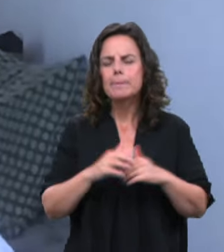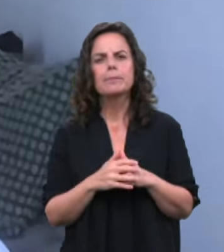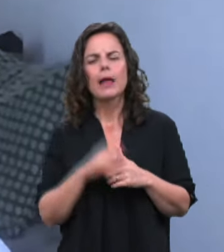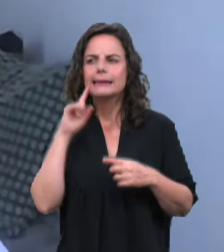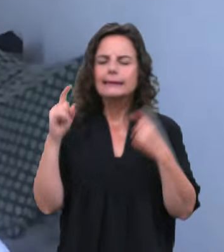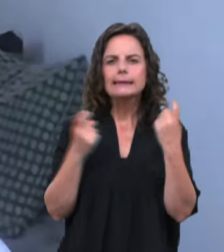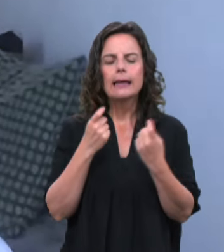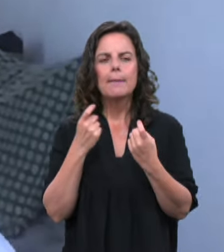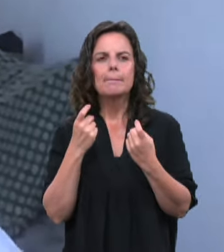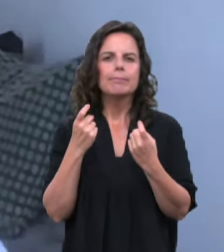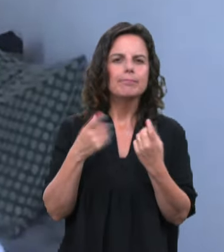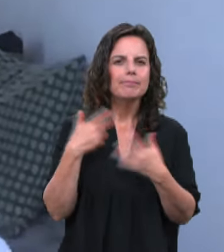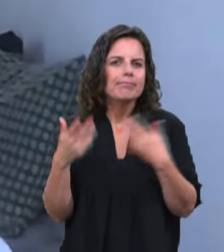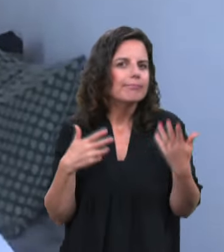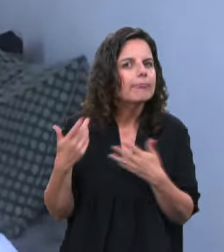então